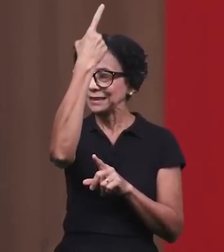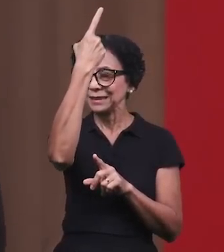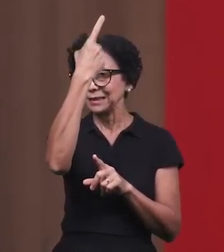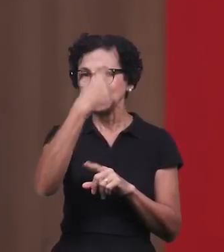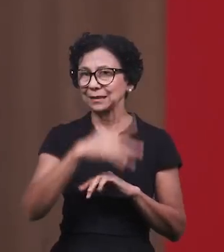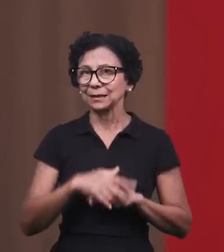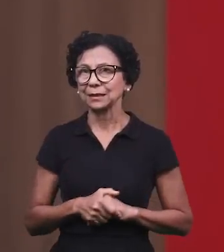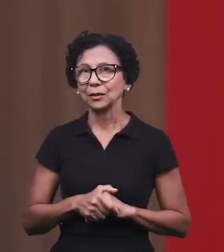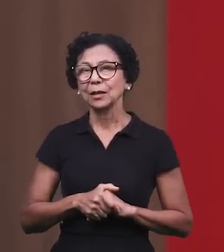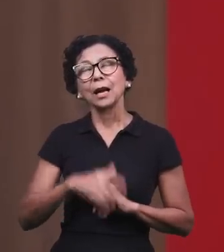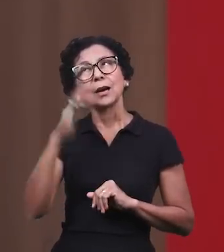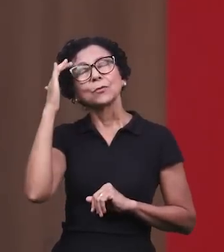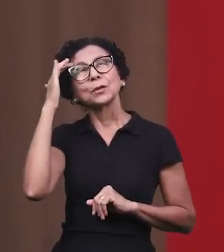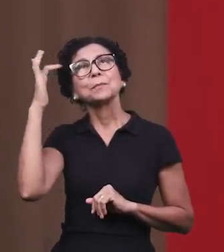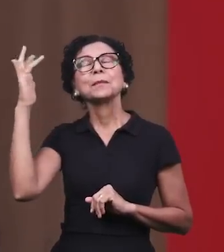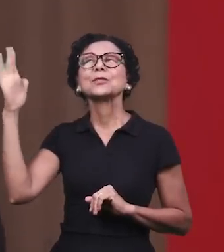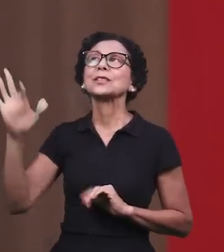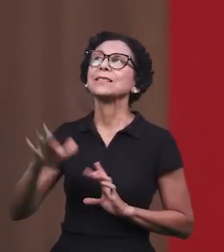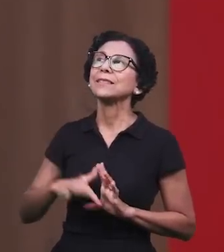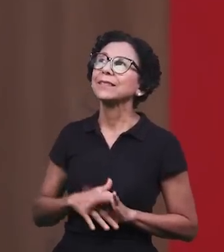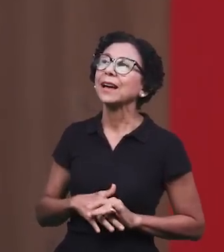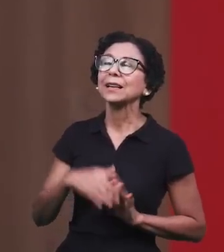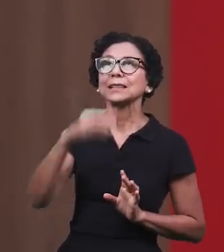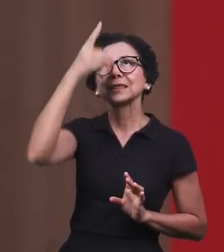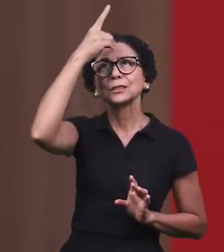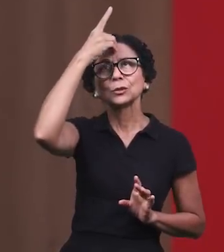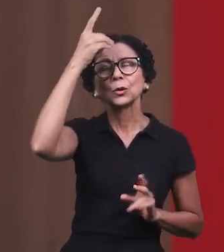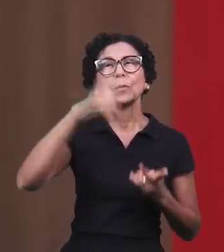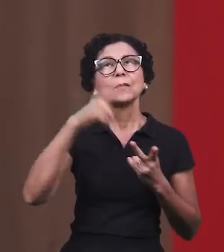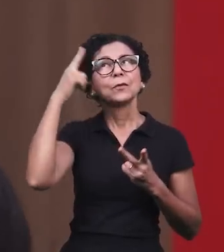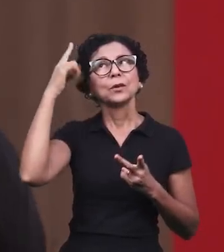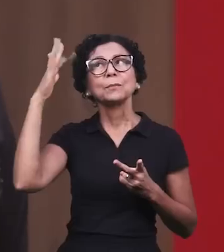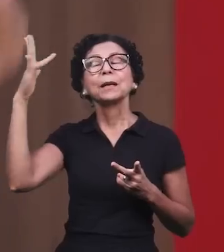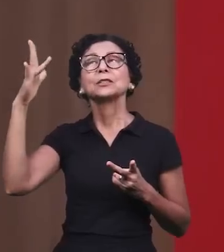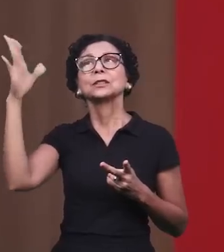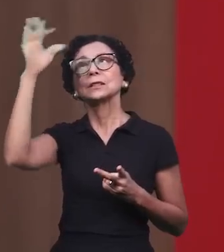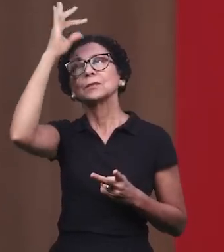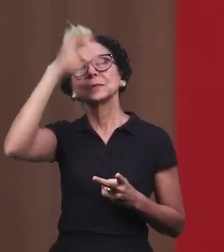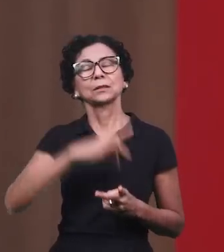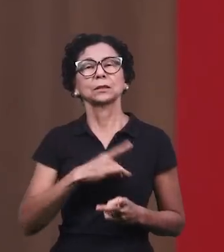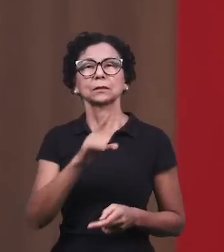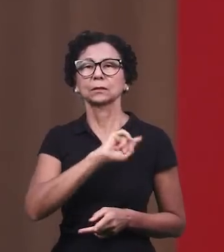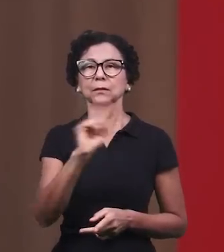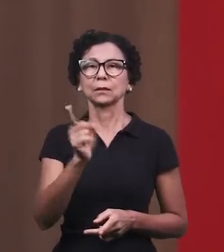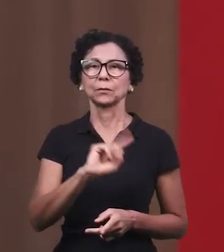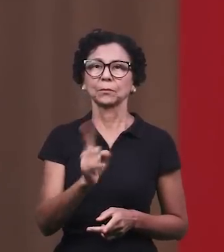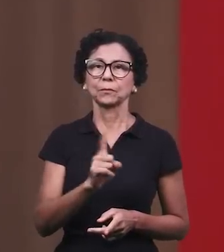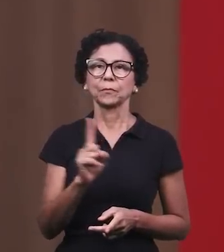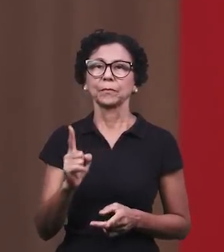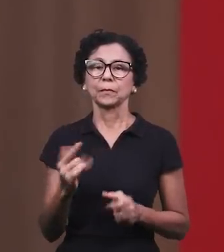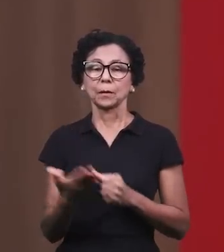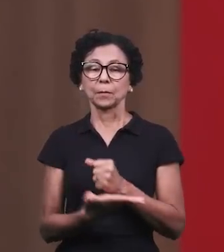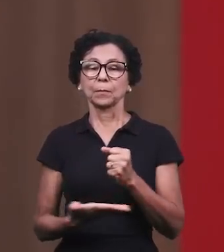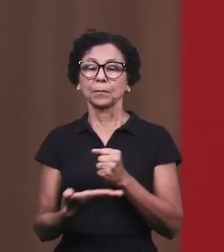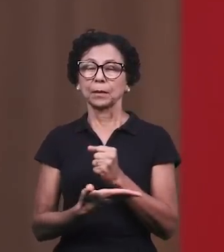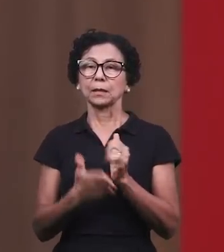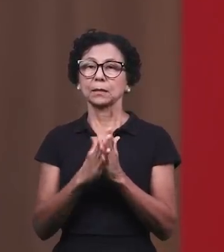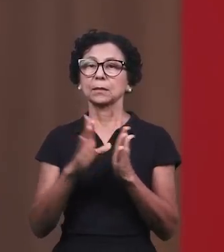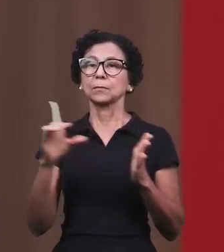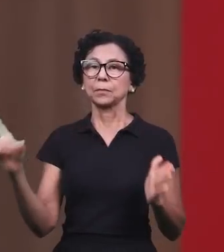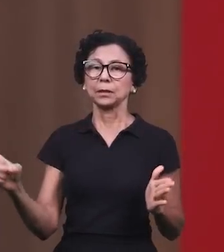Vou imaginar desta forma, vou imaginar que existe dom espiritual, vou imaginar que existe batismo com o Espírito Santo. Não. Nós temos base